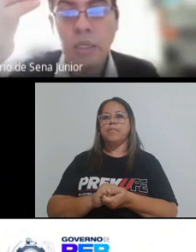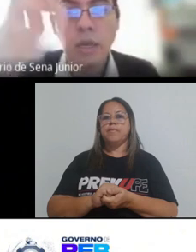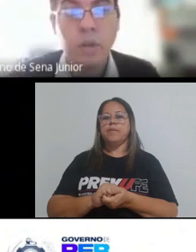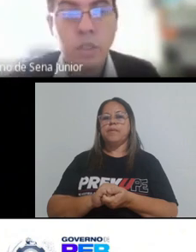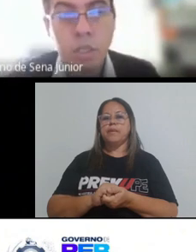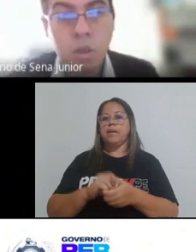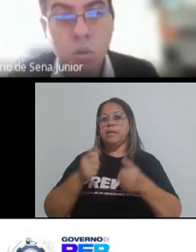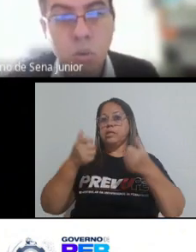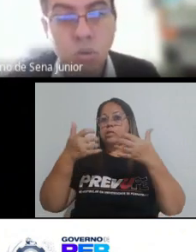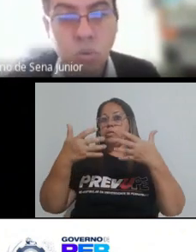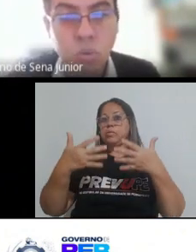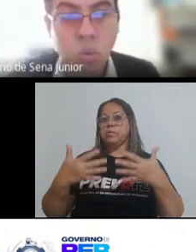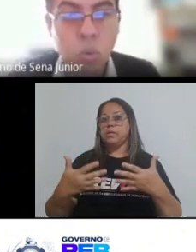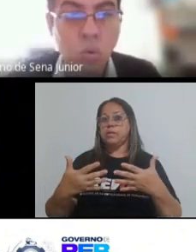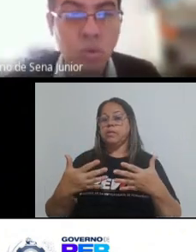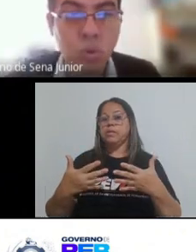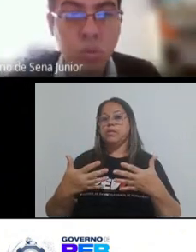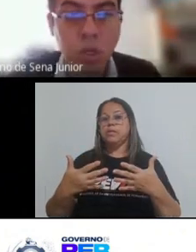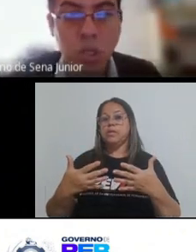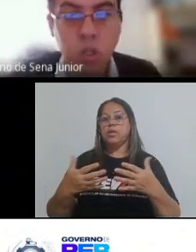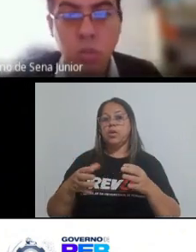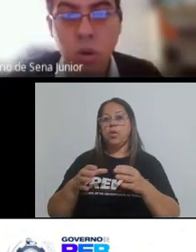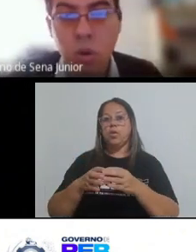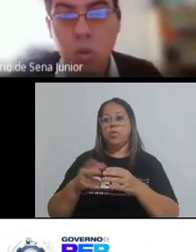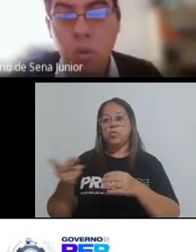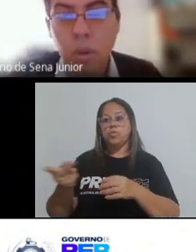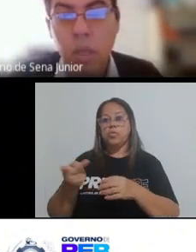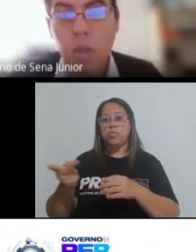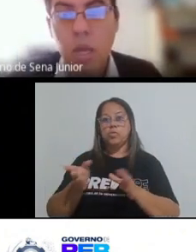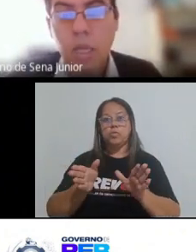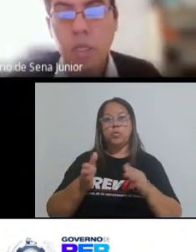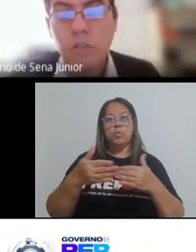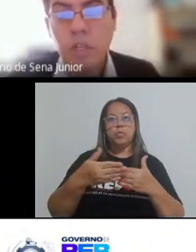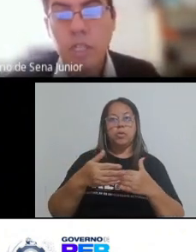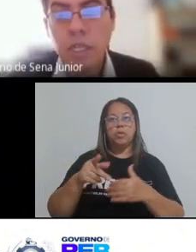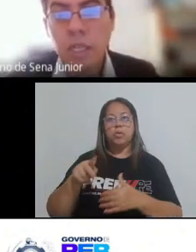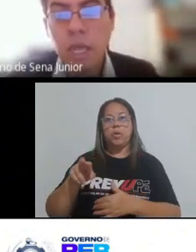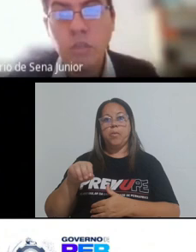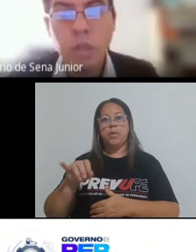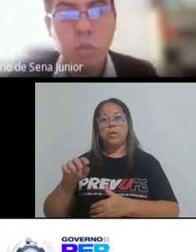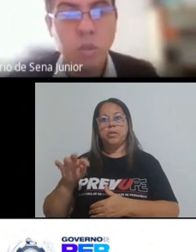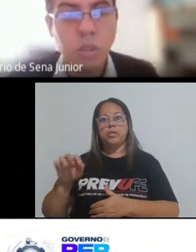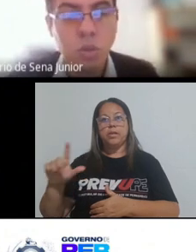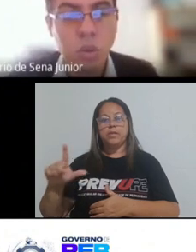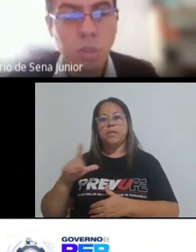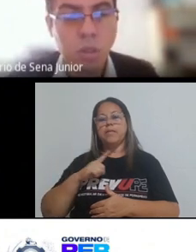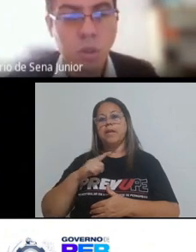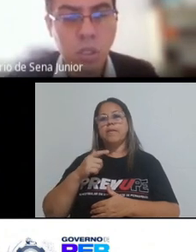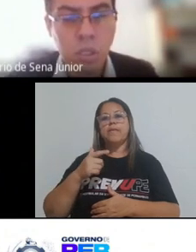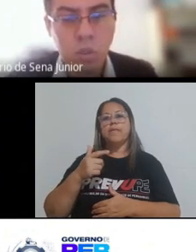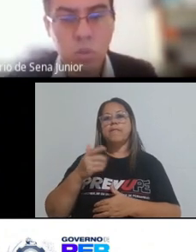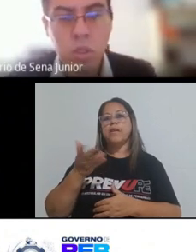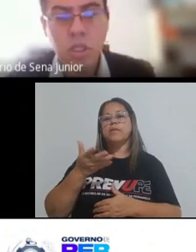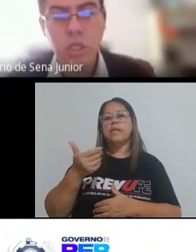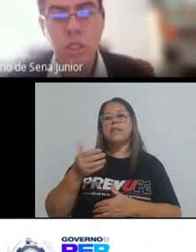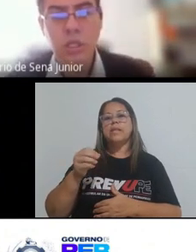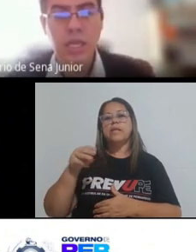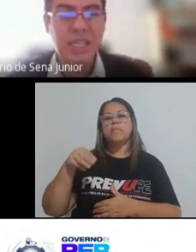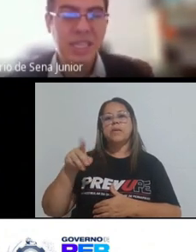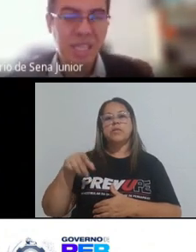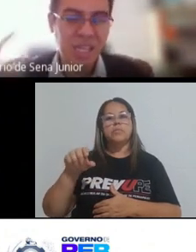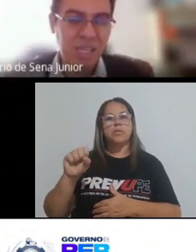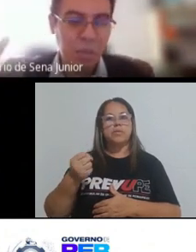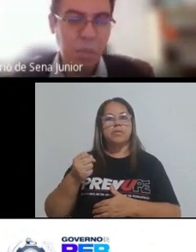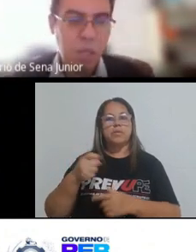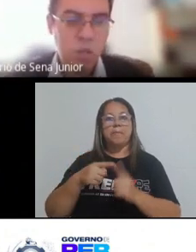diz que a velocidade que o conjunto do projeto de bloco atinge a velocidade de 10 metros por segundo após a colisão, o que a gente diz que